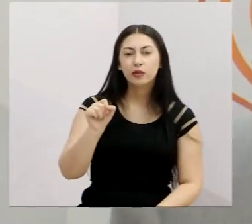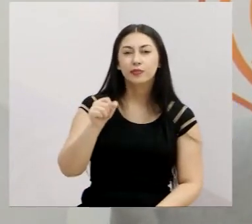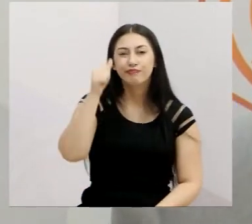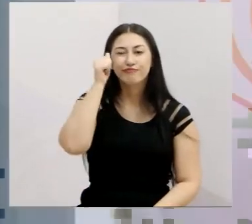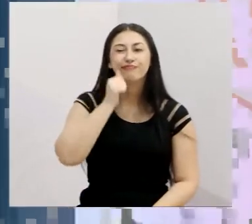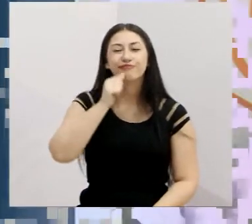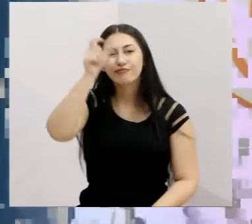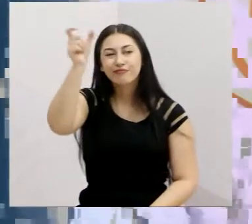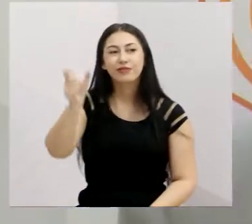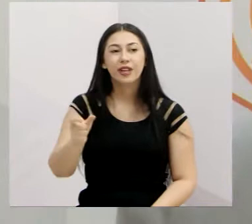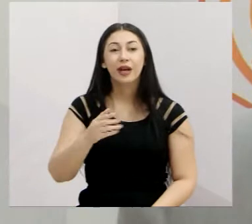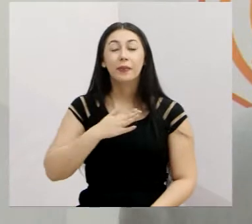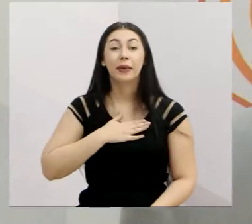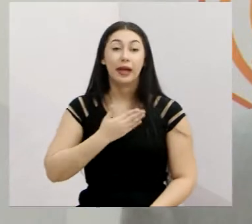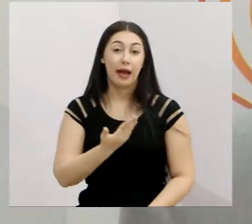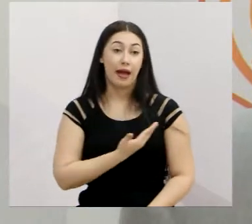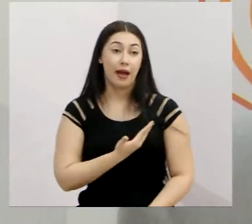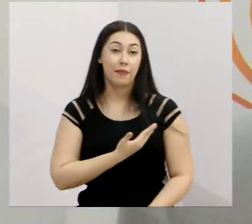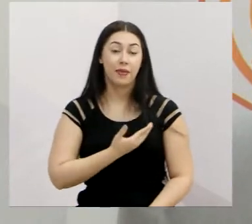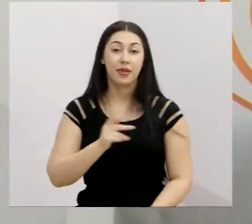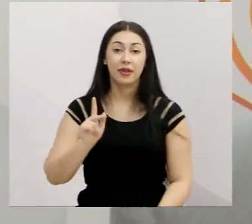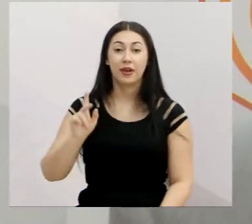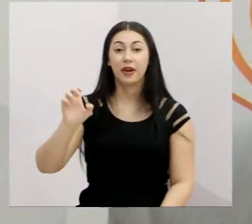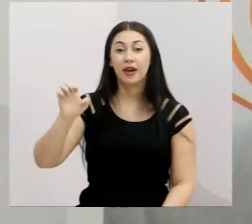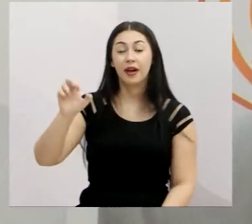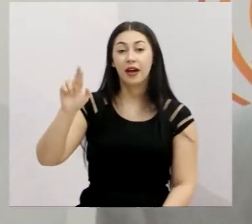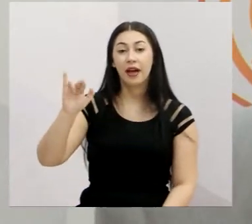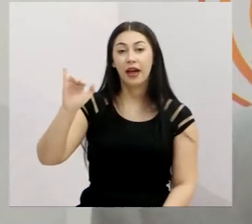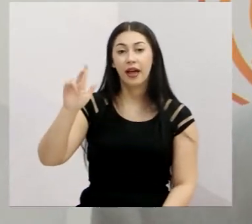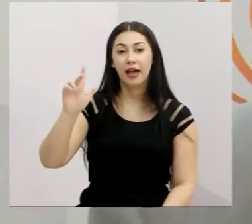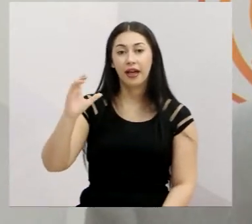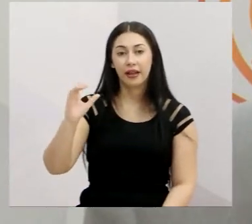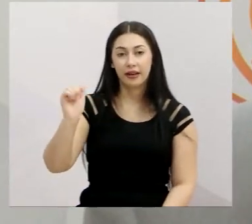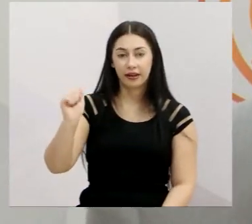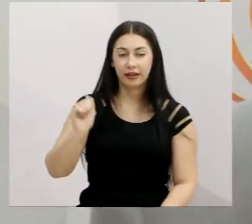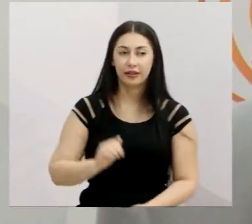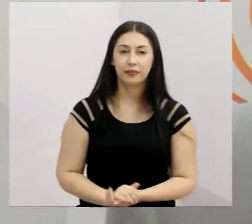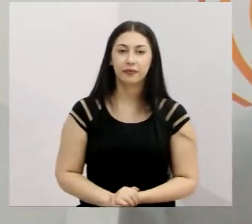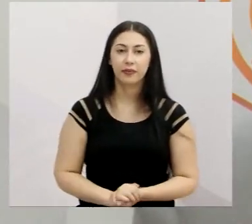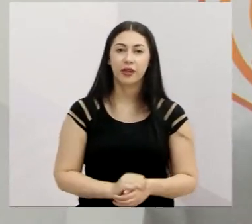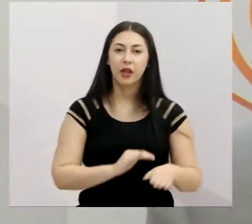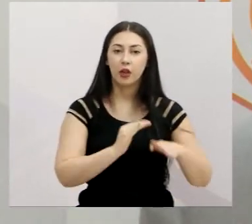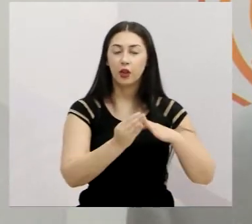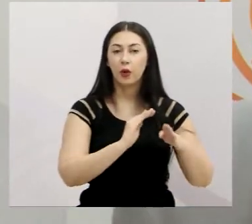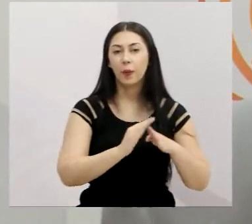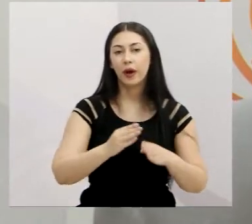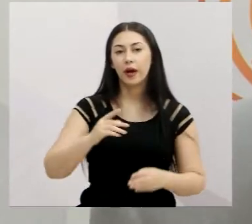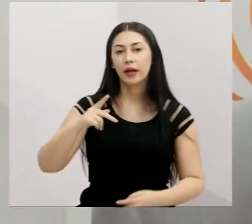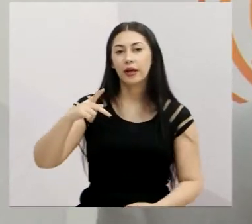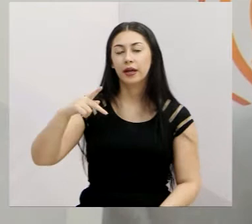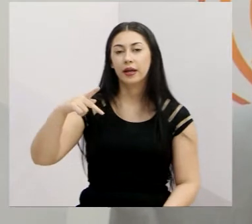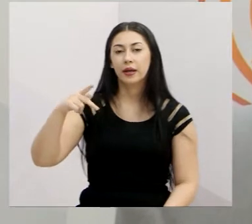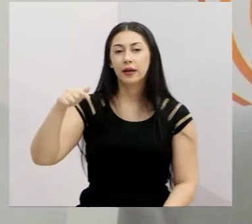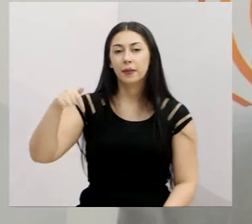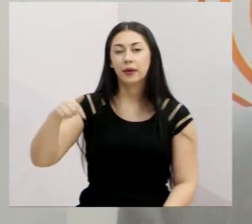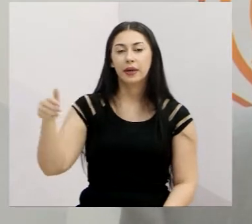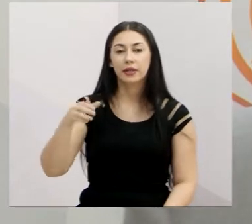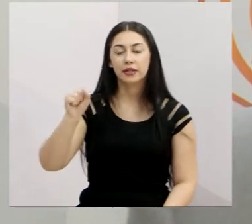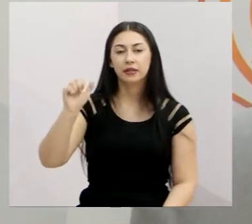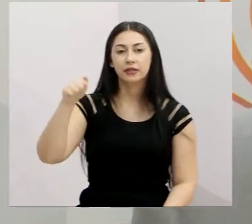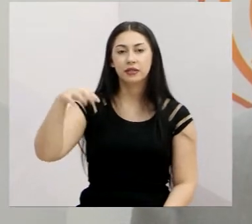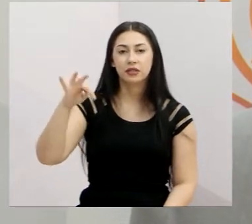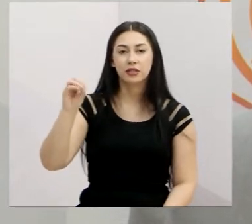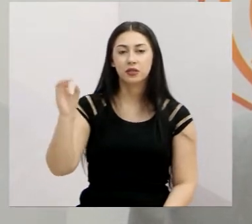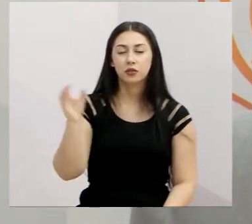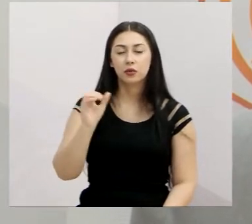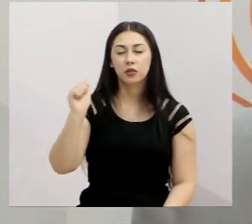cidadã 2021 a minha amiga a Érica Borges da Cunha Érica lá do Parque Santo Antônio é sempre